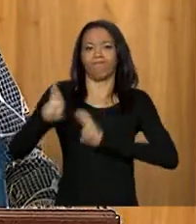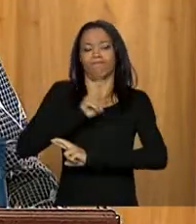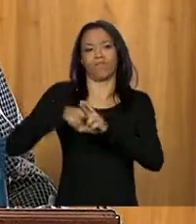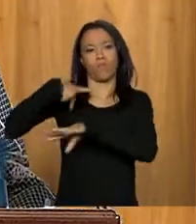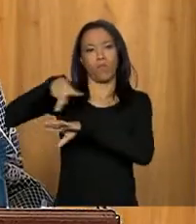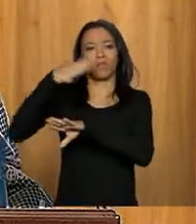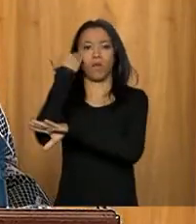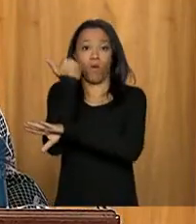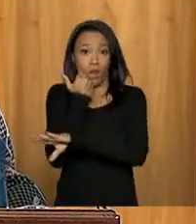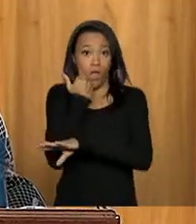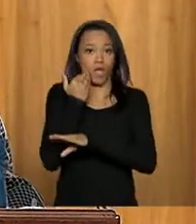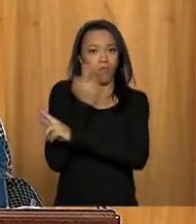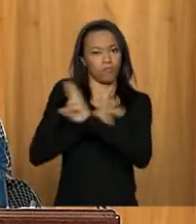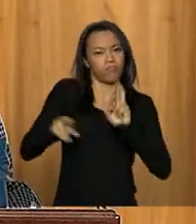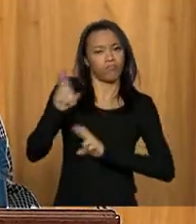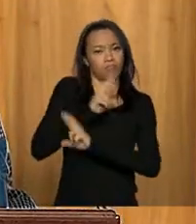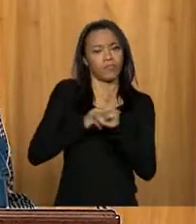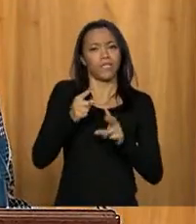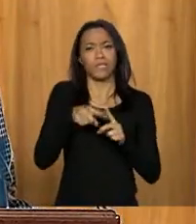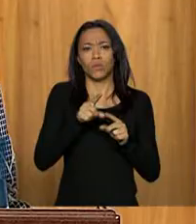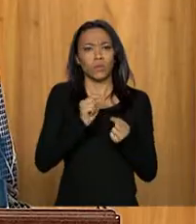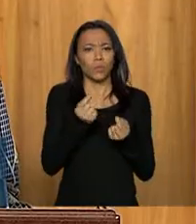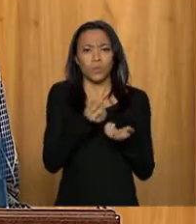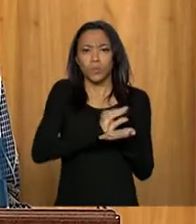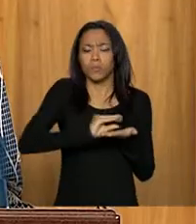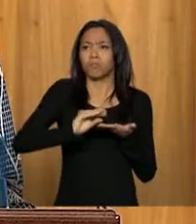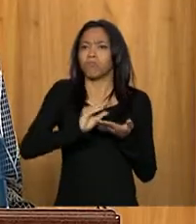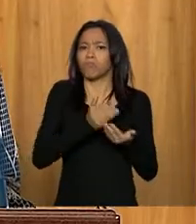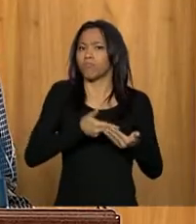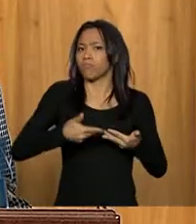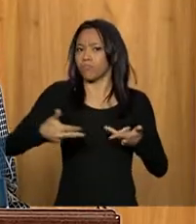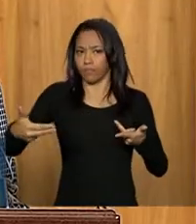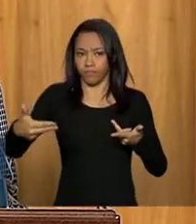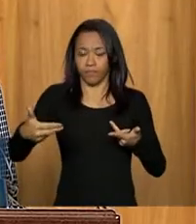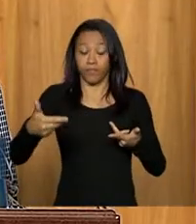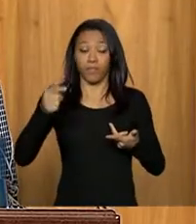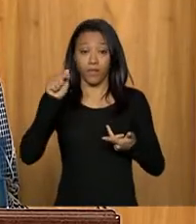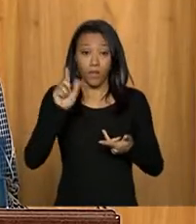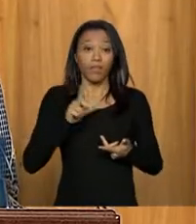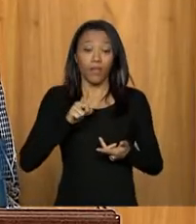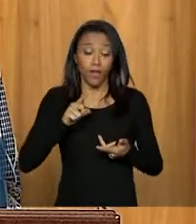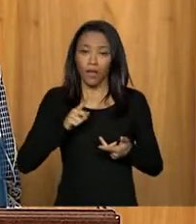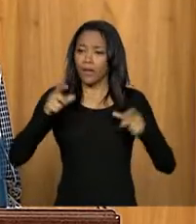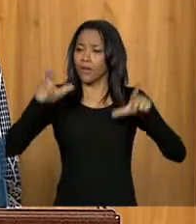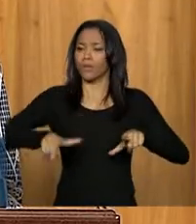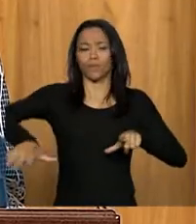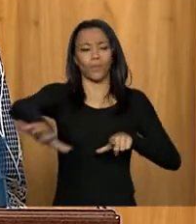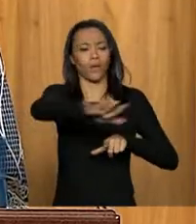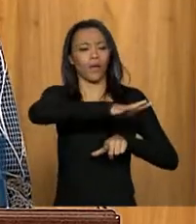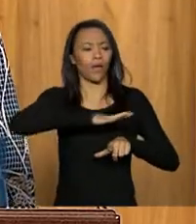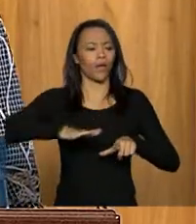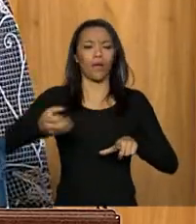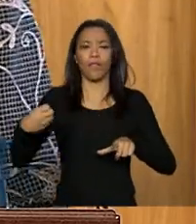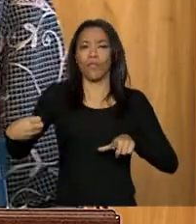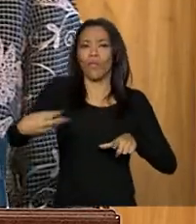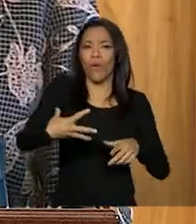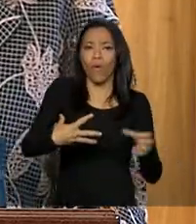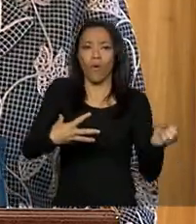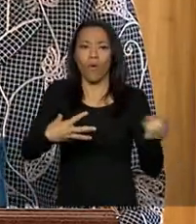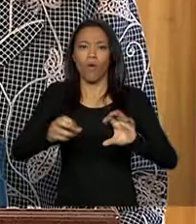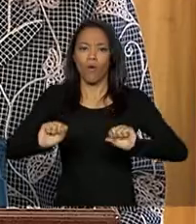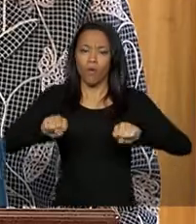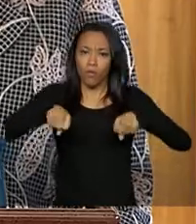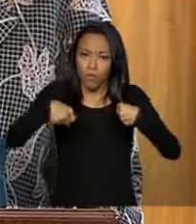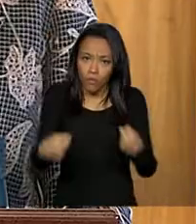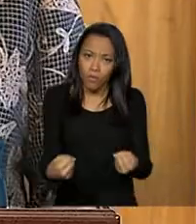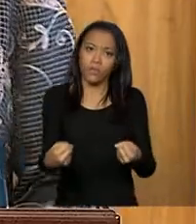e o principal destino de seus investimentos. Há espaços para novos esforços com